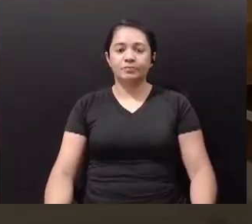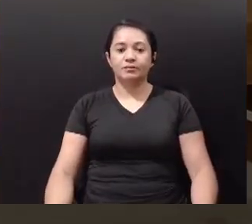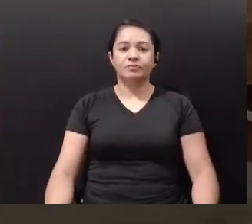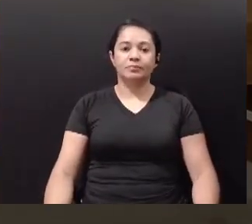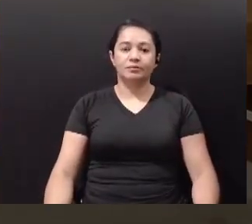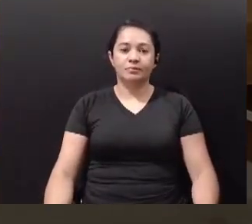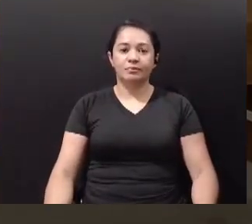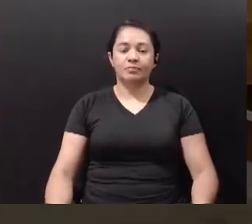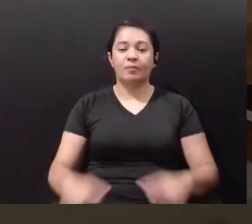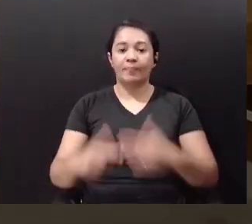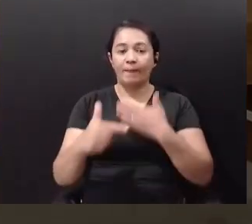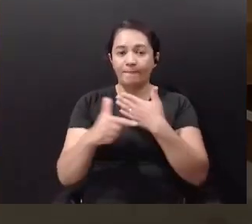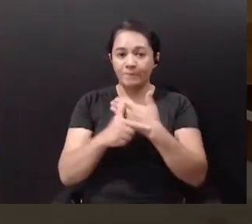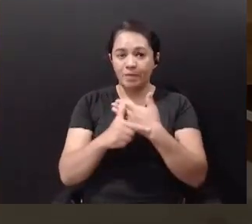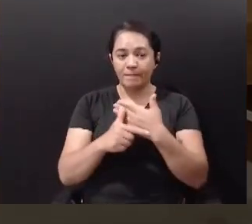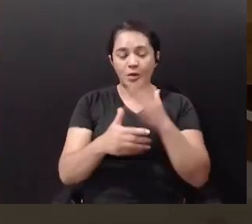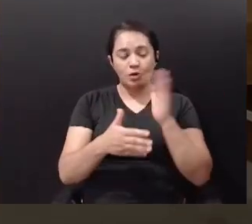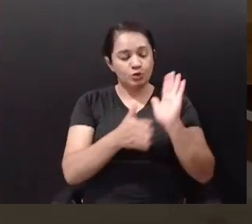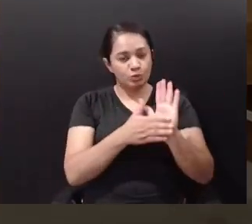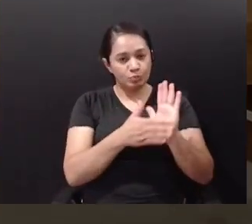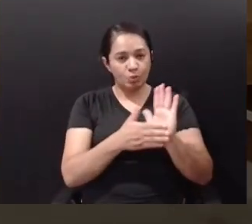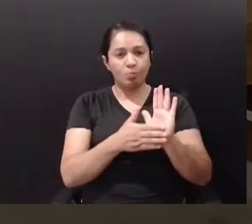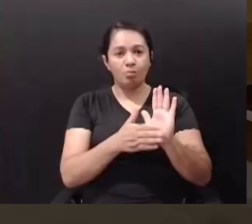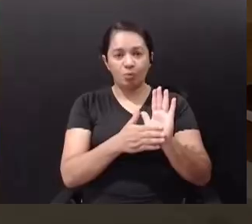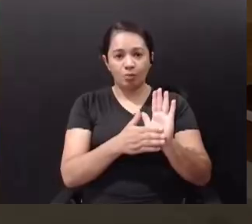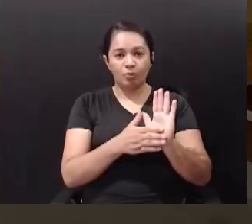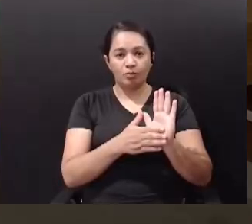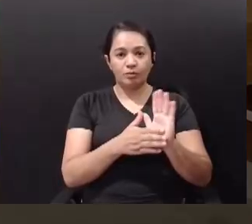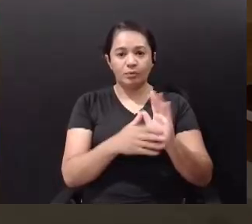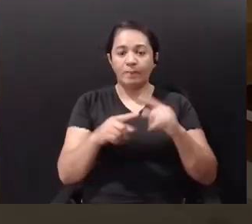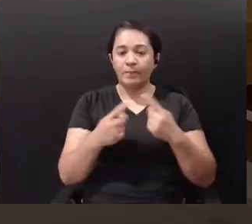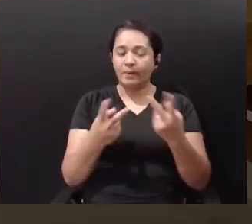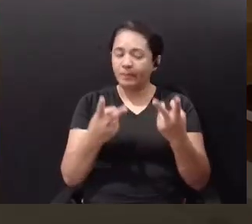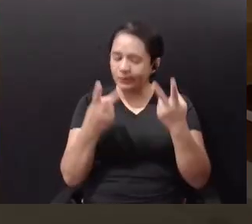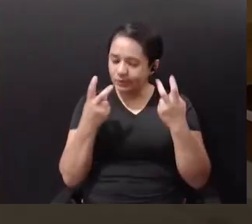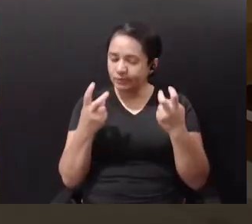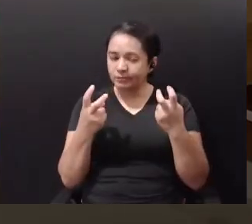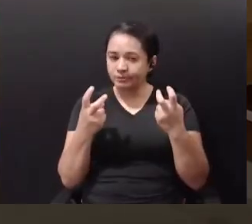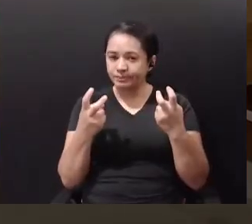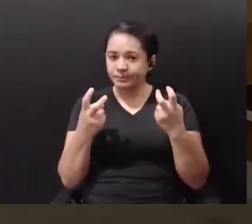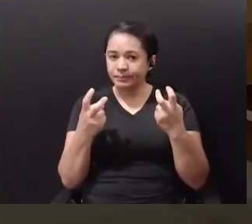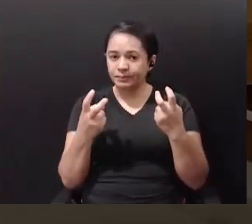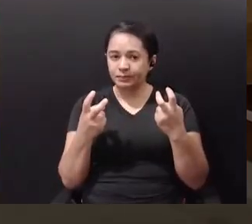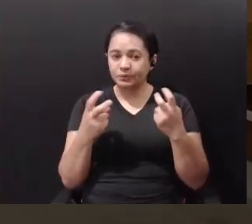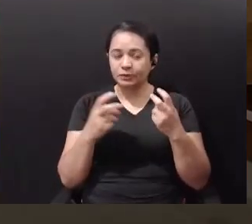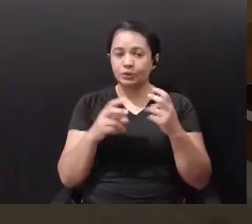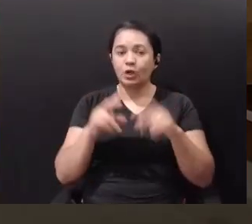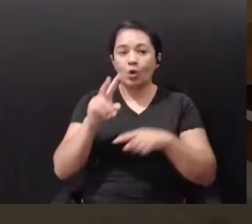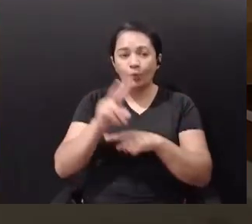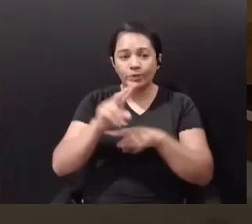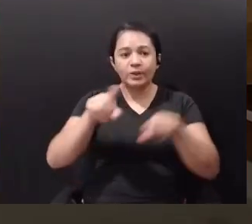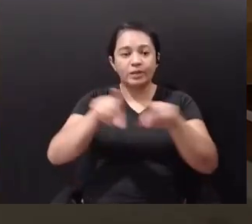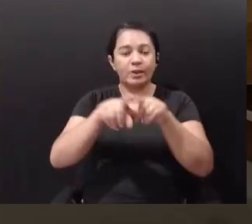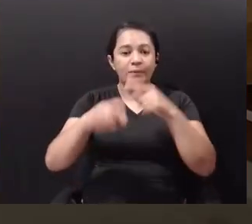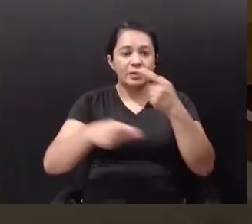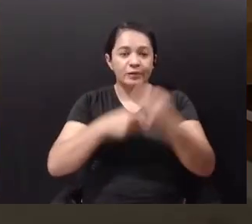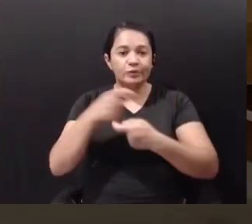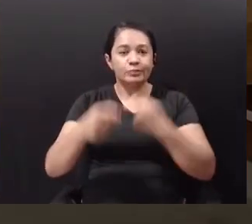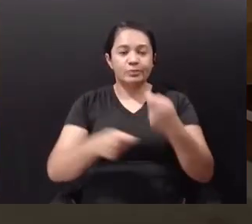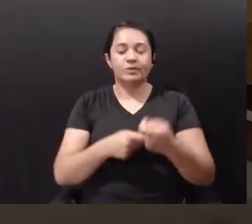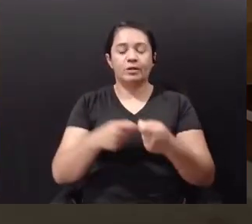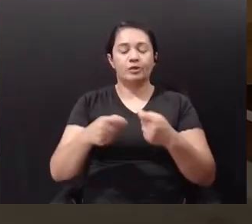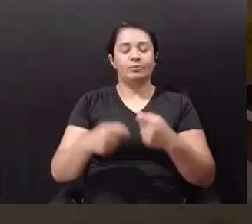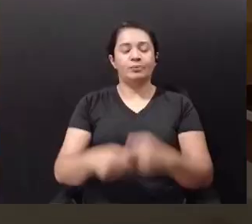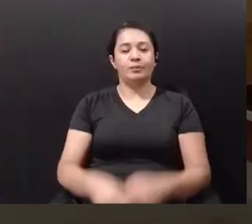fazer proposições, mas veja bem, e cuidar administrativamente